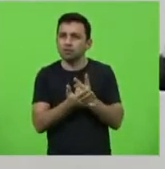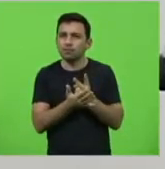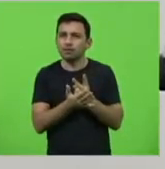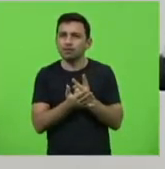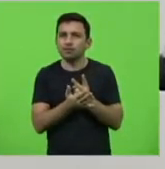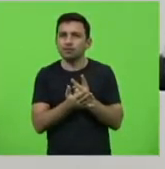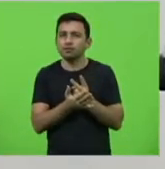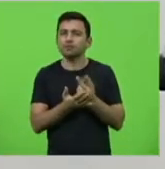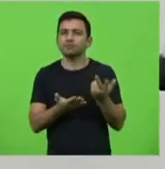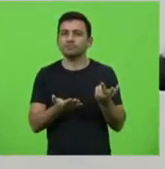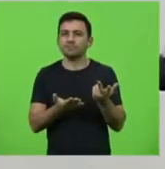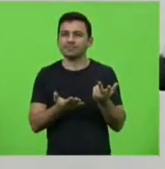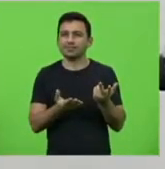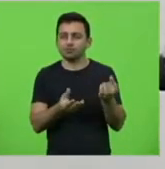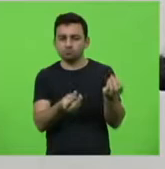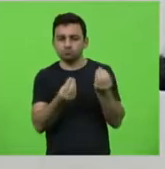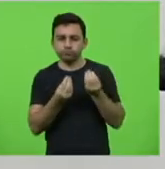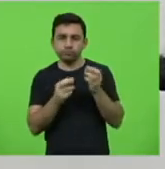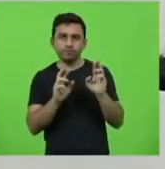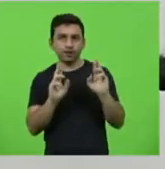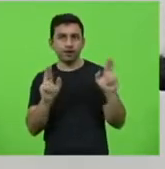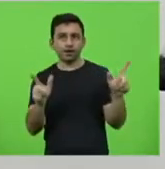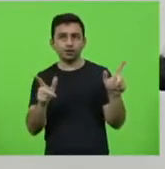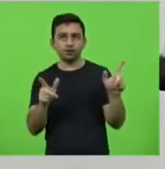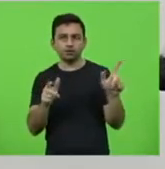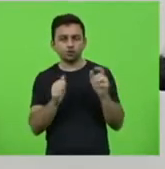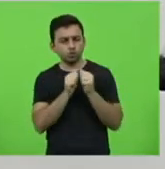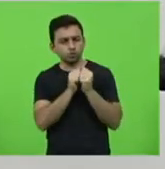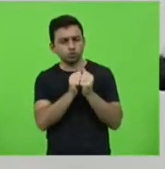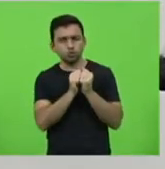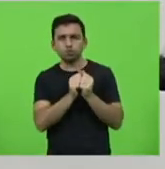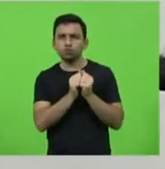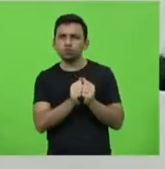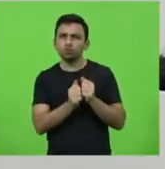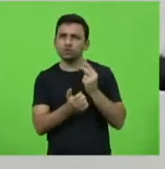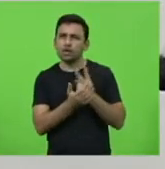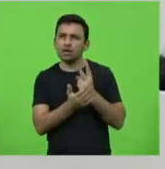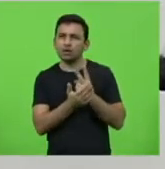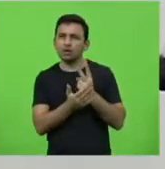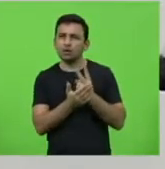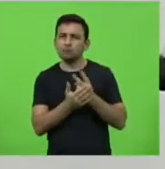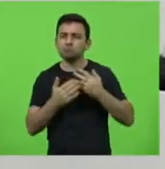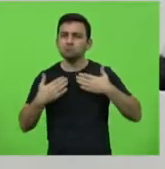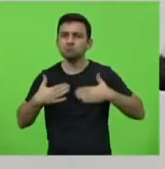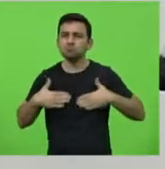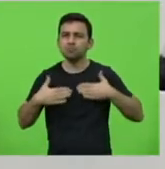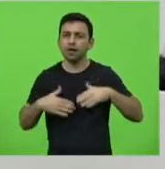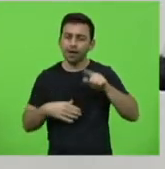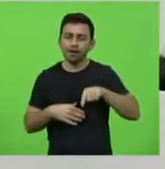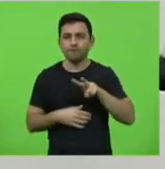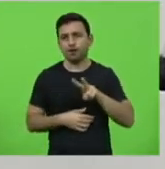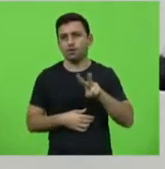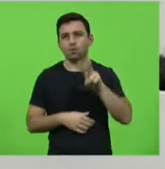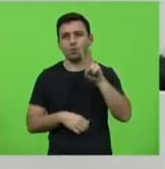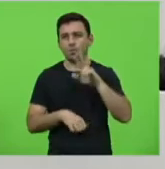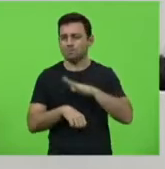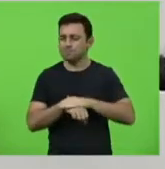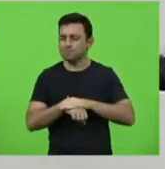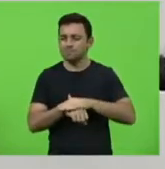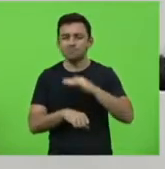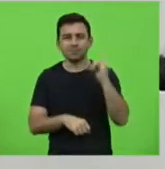as diferenças e saber conviver com as diferenças. Esse é o valor mais importante